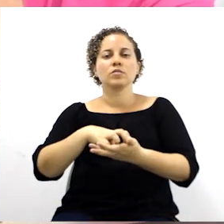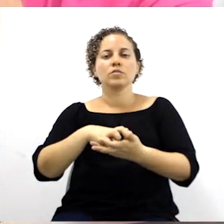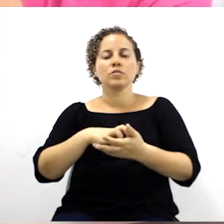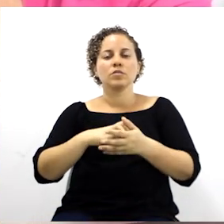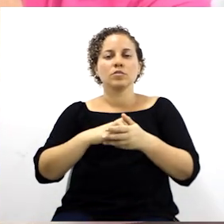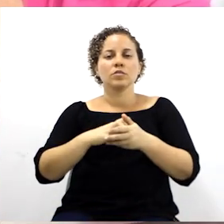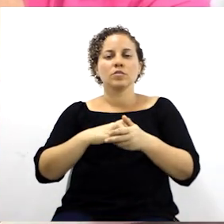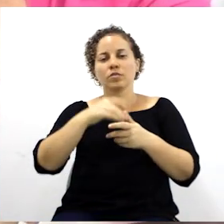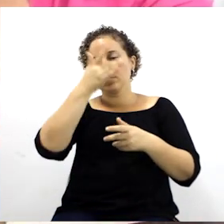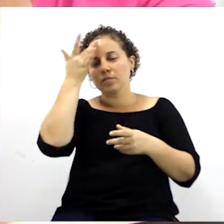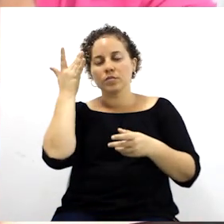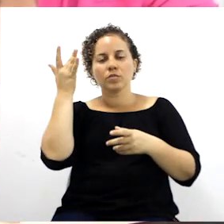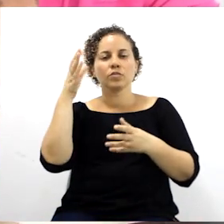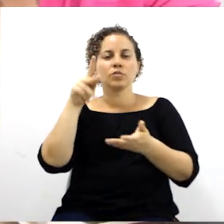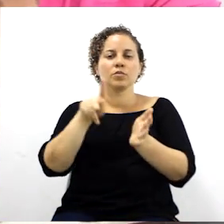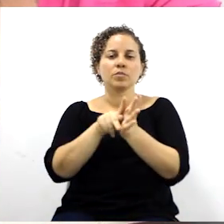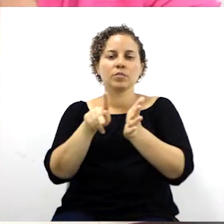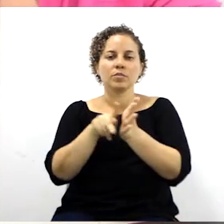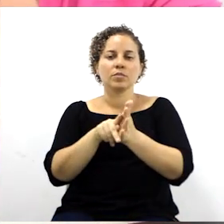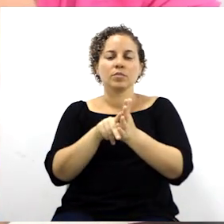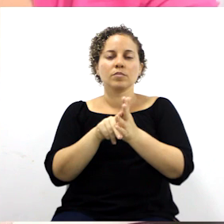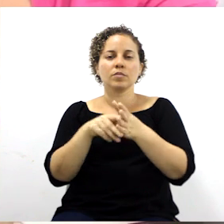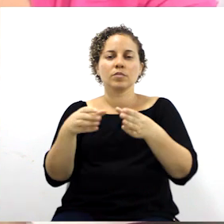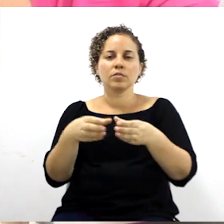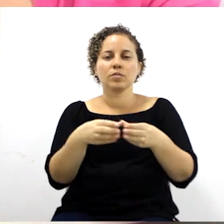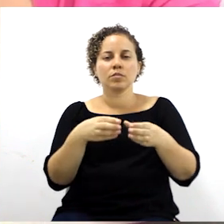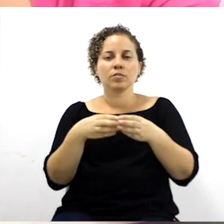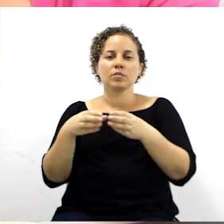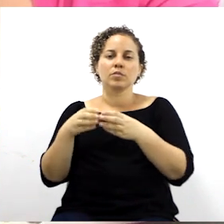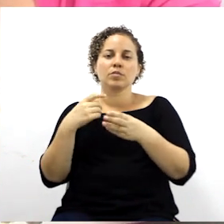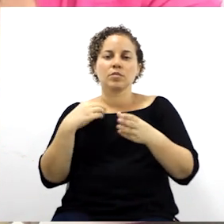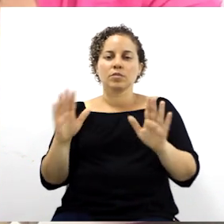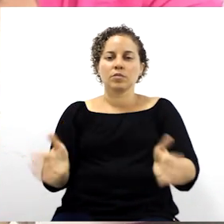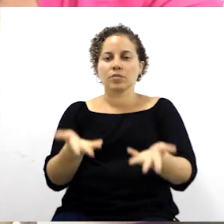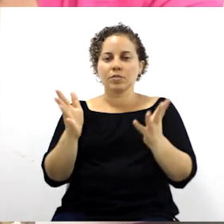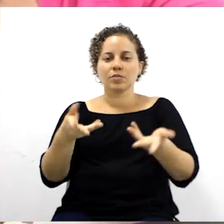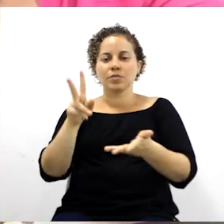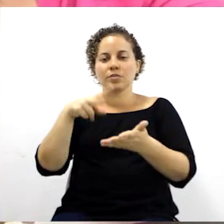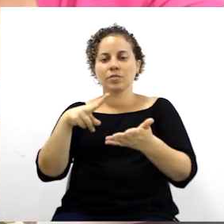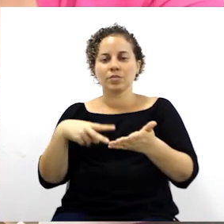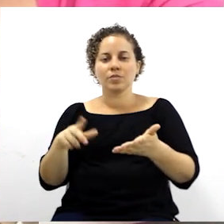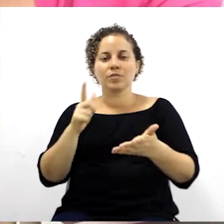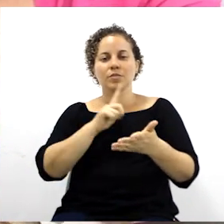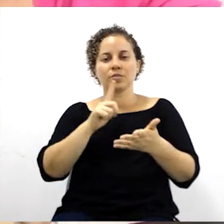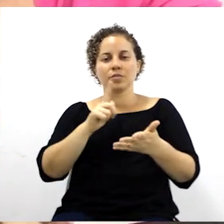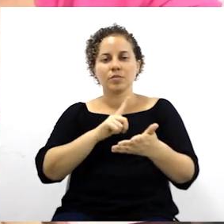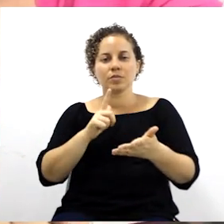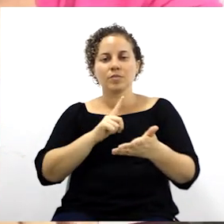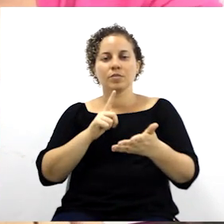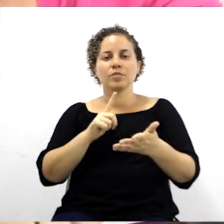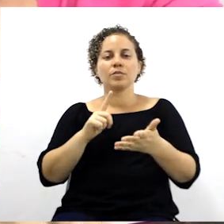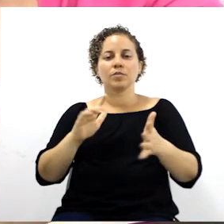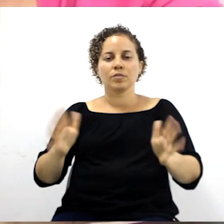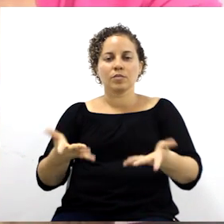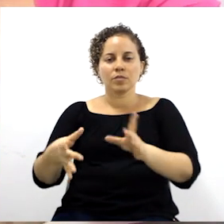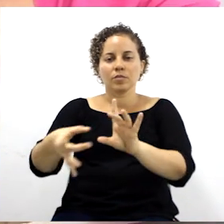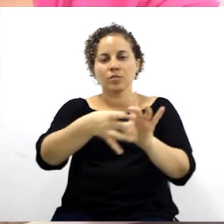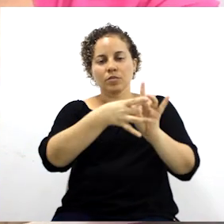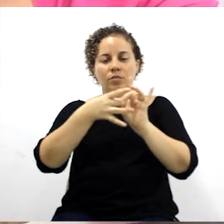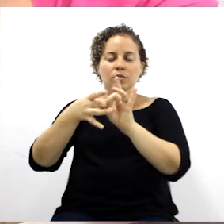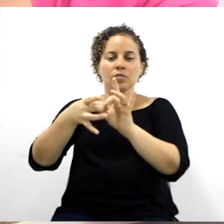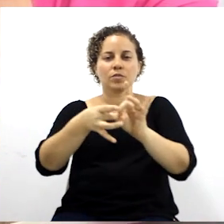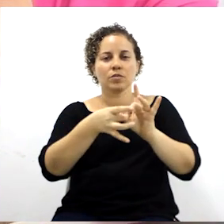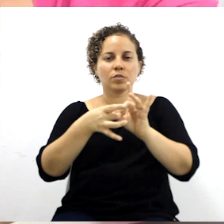e personalidades da comunidade e estimular, sobretudo, o gosto pela leitura, né? O incentivo pela leitura. E promover interação entre autores